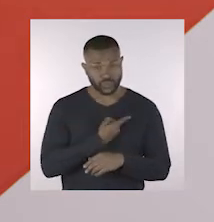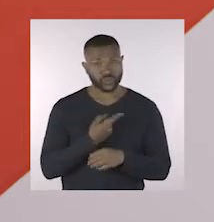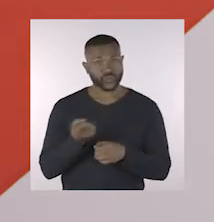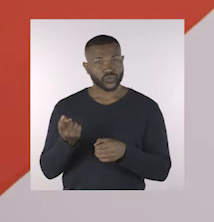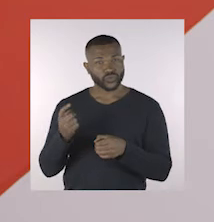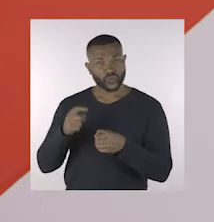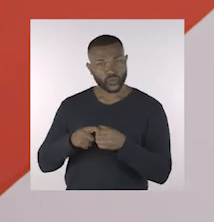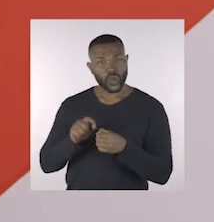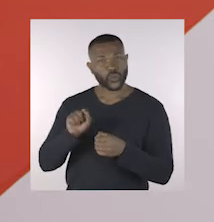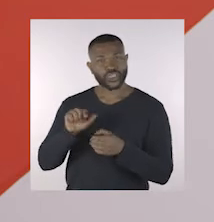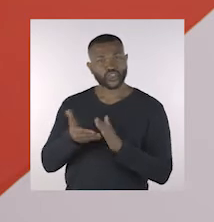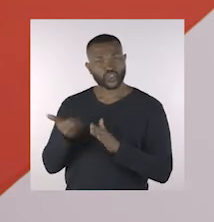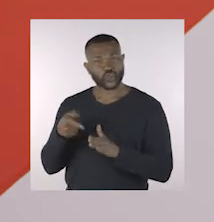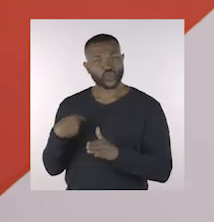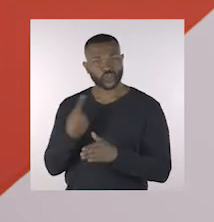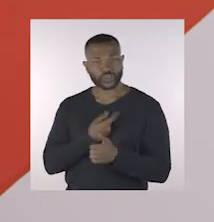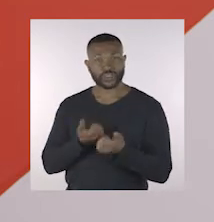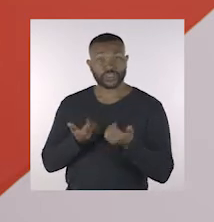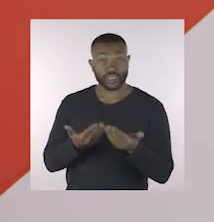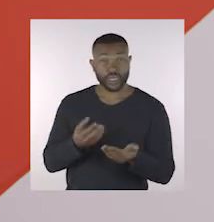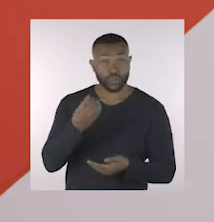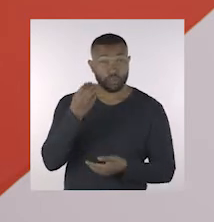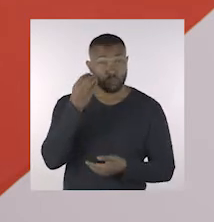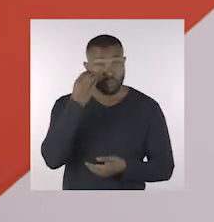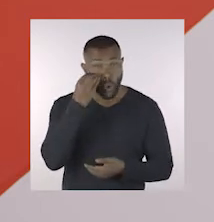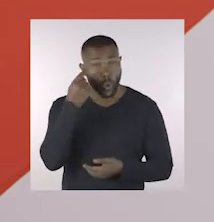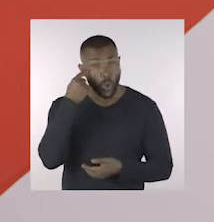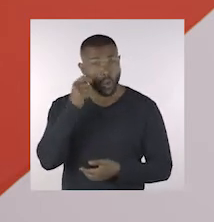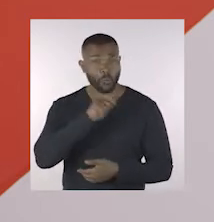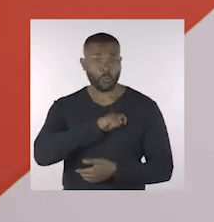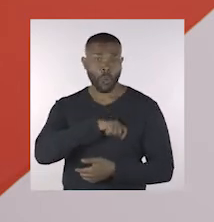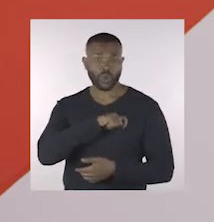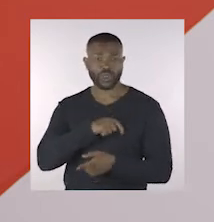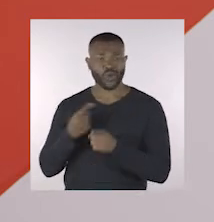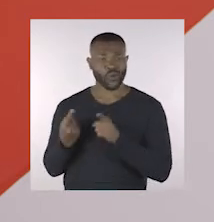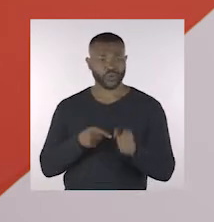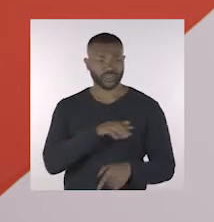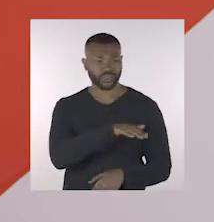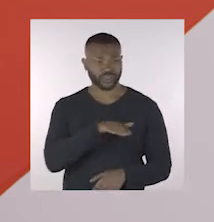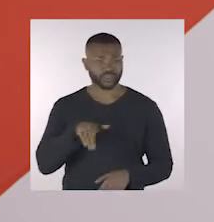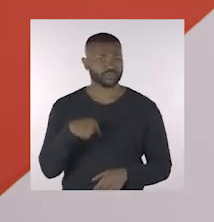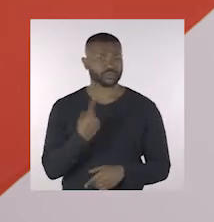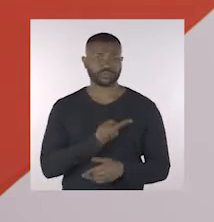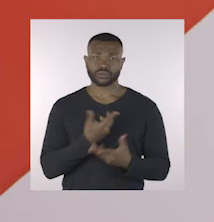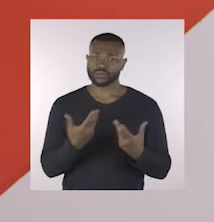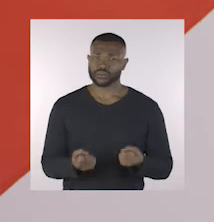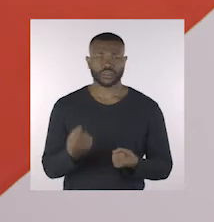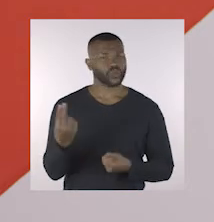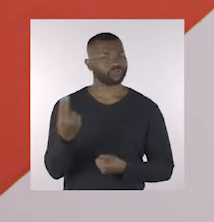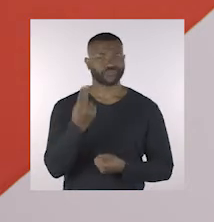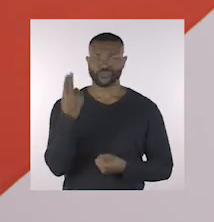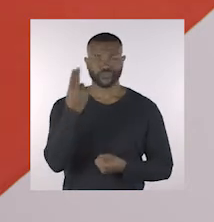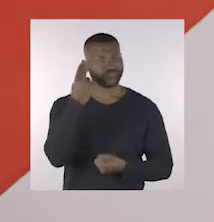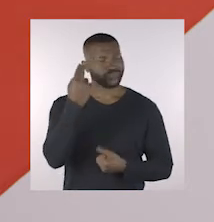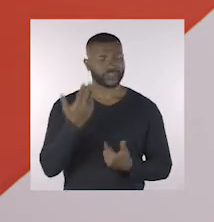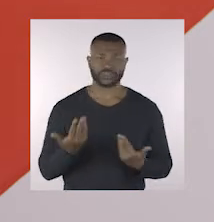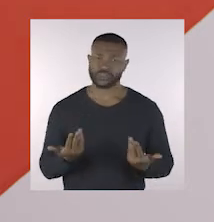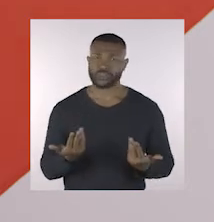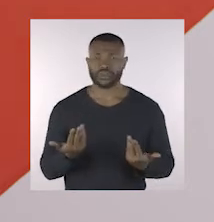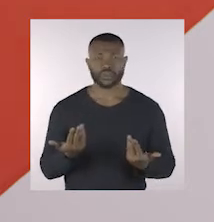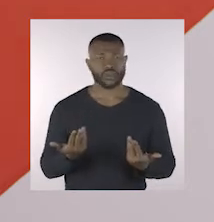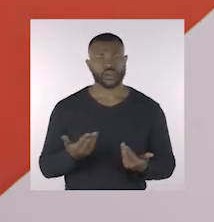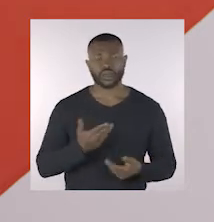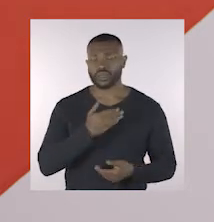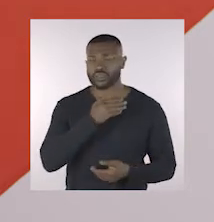nós vamos voltar o que o que eles tiraram a maldade que o Bruno Covas Teodoro fizeram com as crianças é inaceitável e